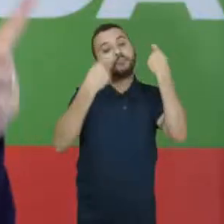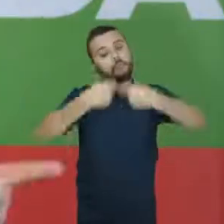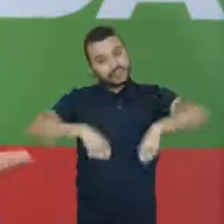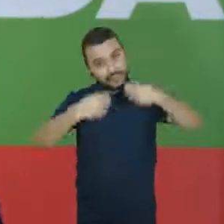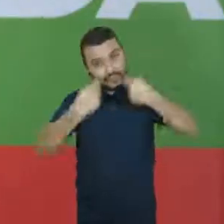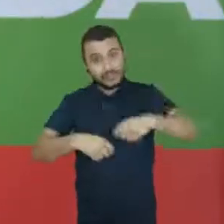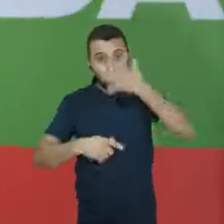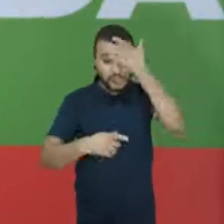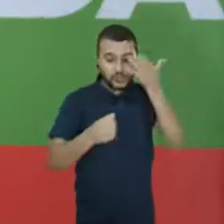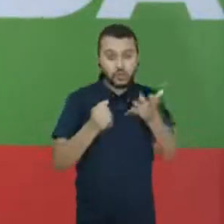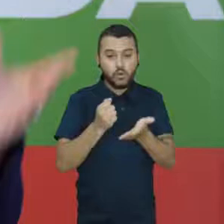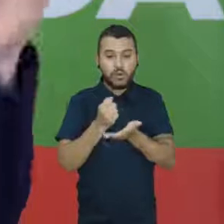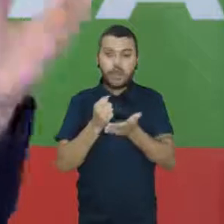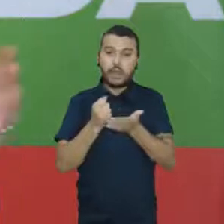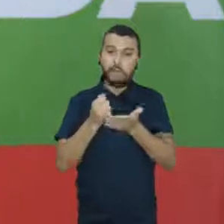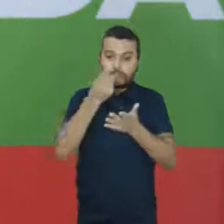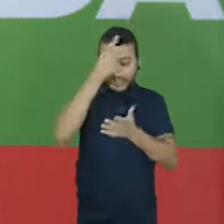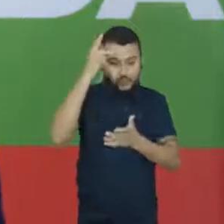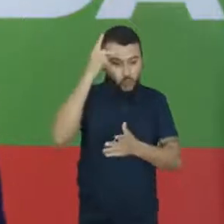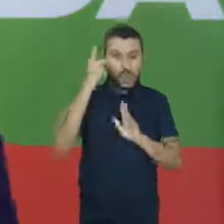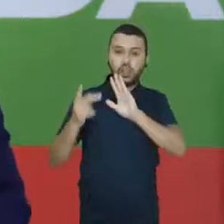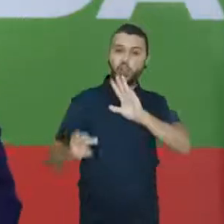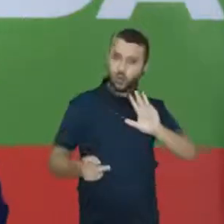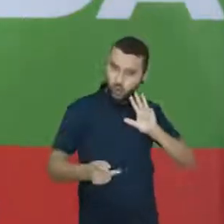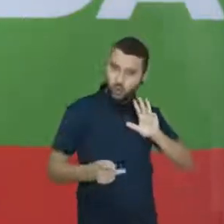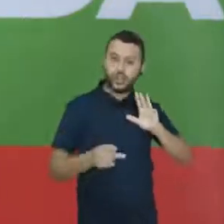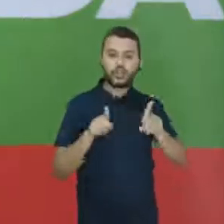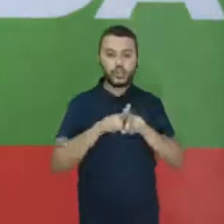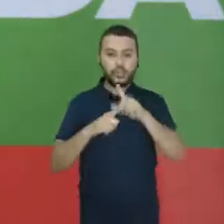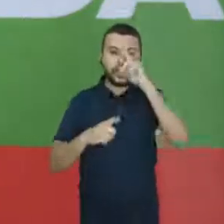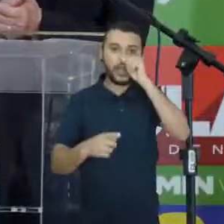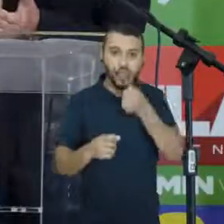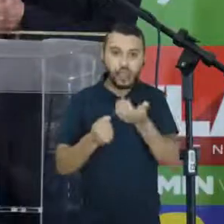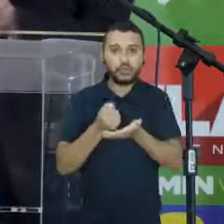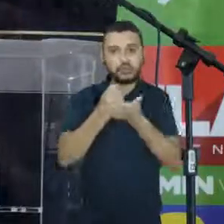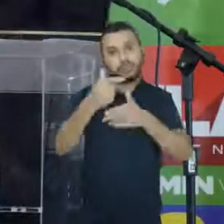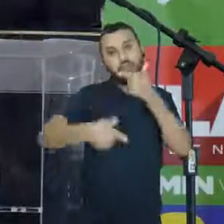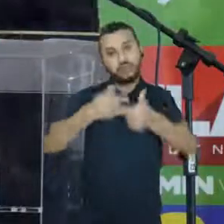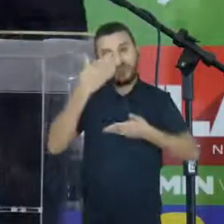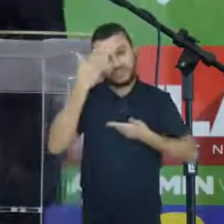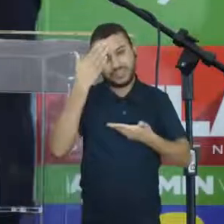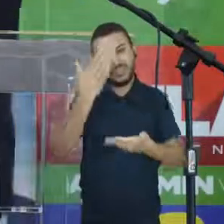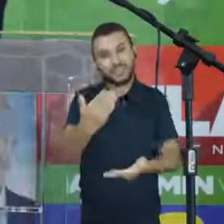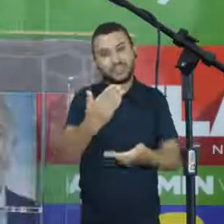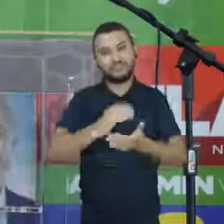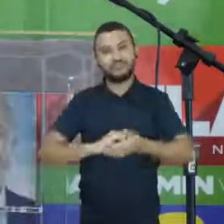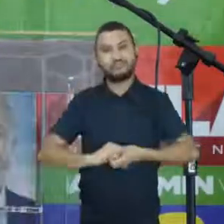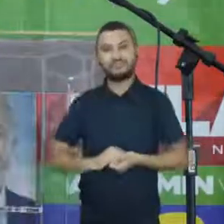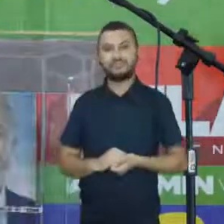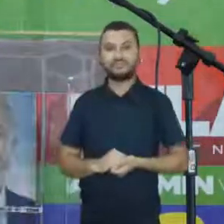mãos do presidente Lula e de Geraldo Alckmin. Muito obrigada.